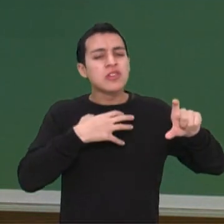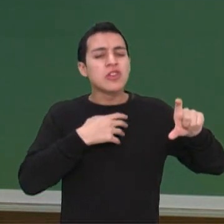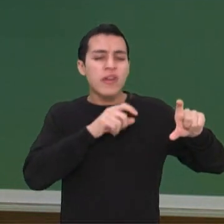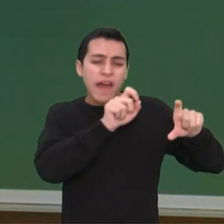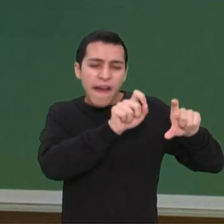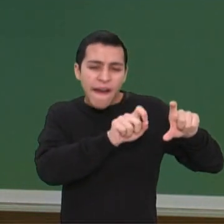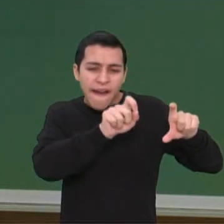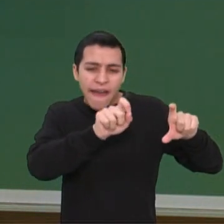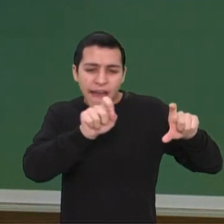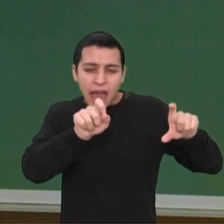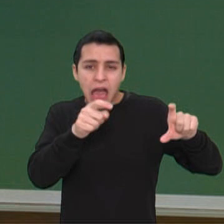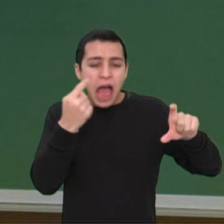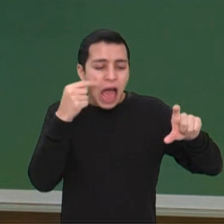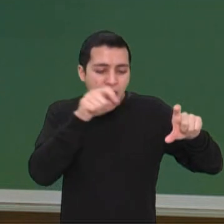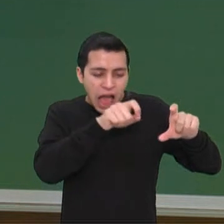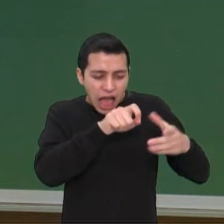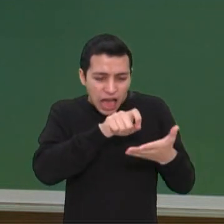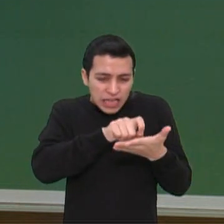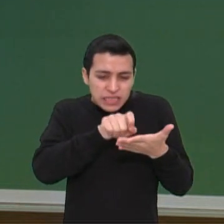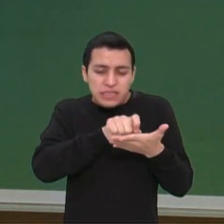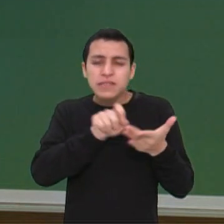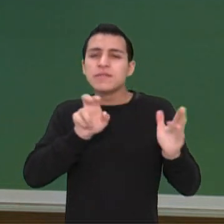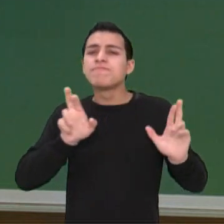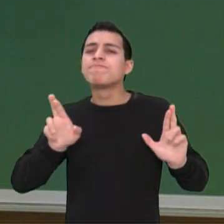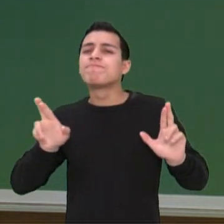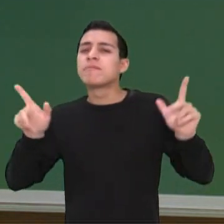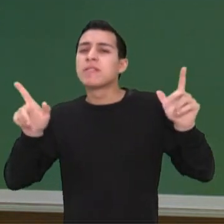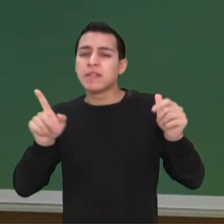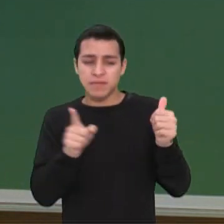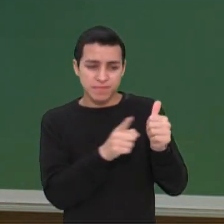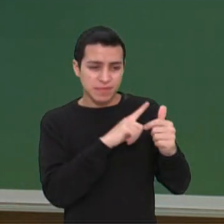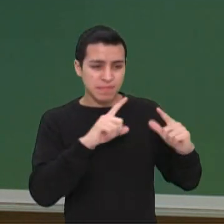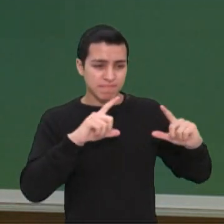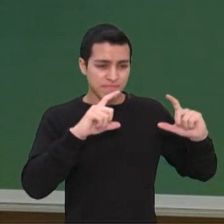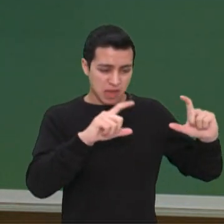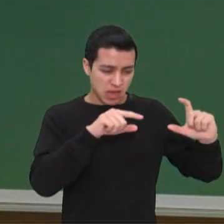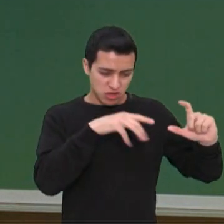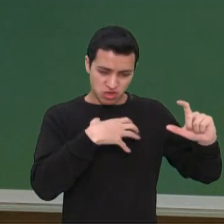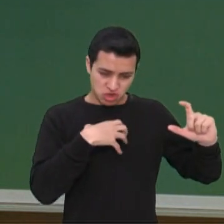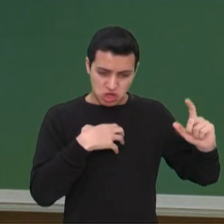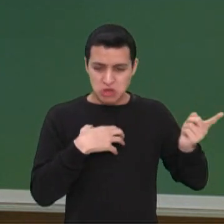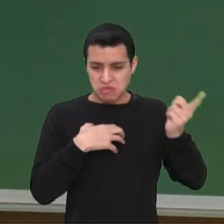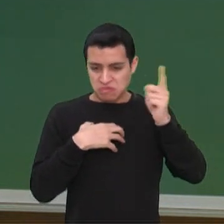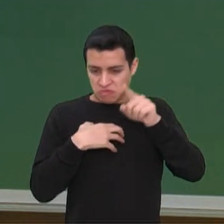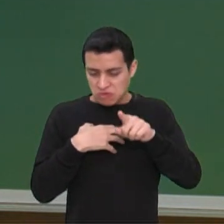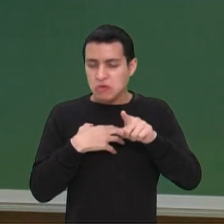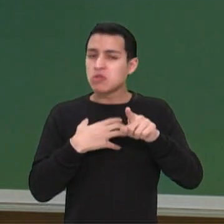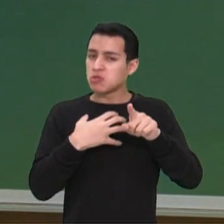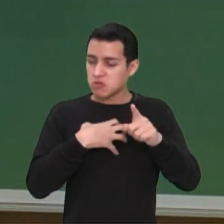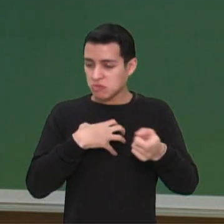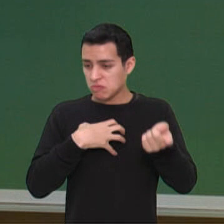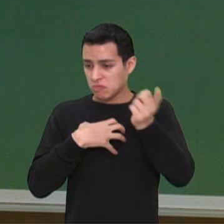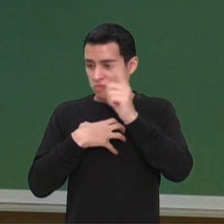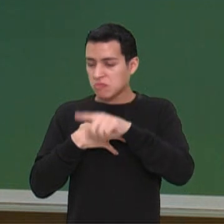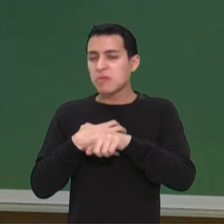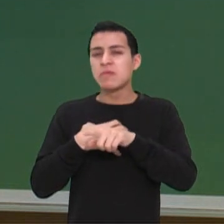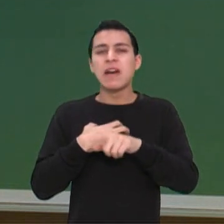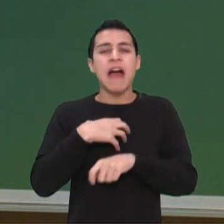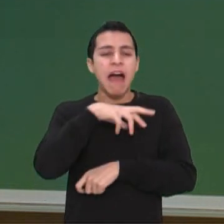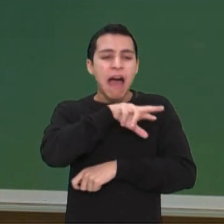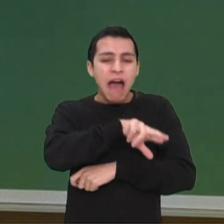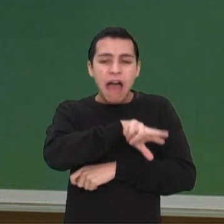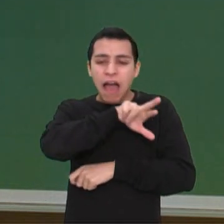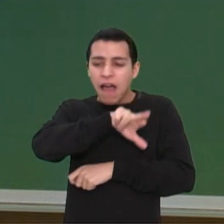quadrinho, ela vem de uma forma diferente em relação ao primeiro quadrinho, em relação ao terceiro quadrinho. Por quê?